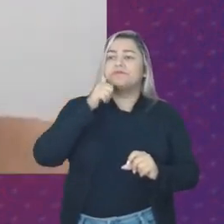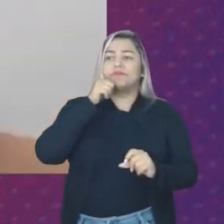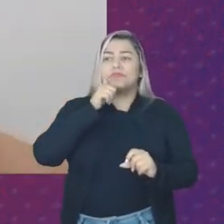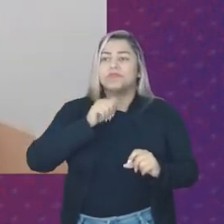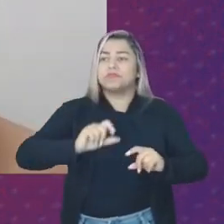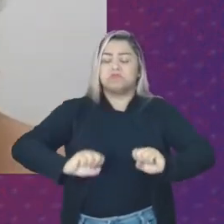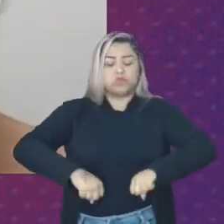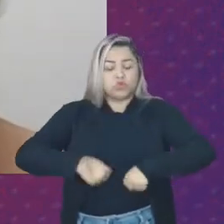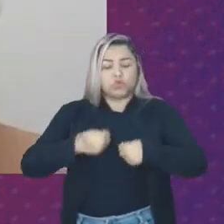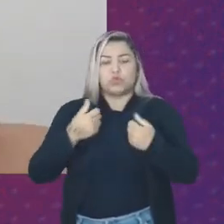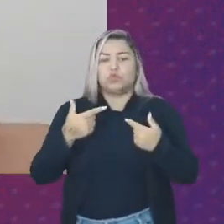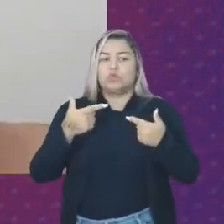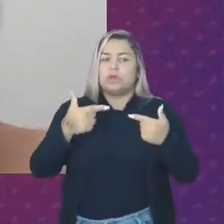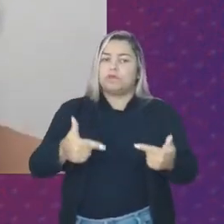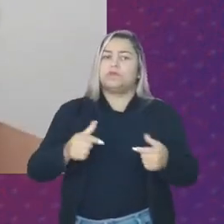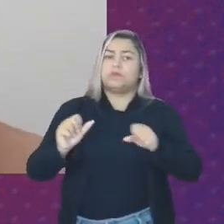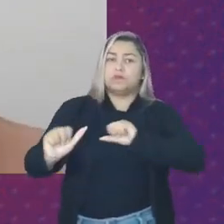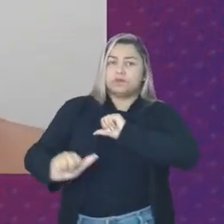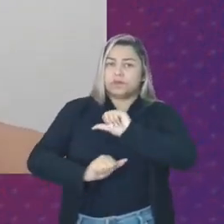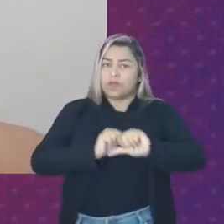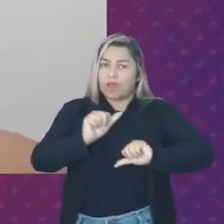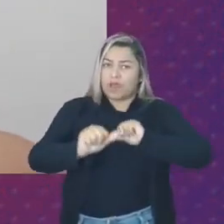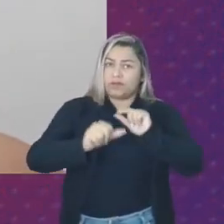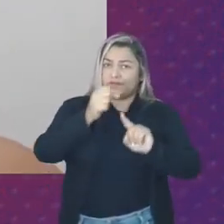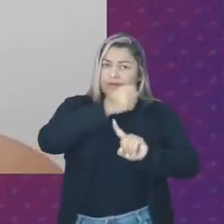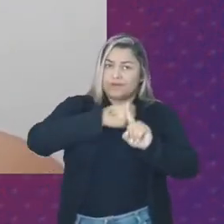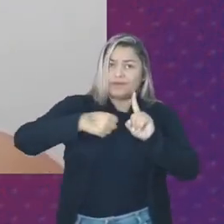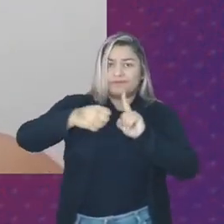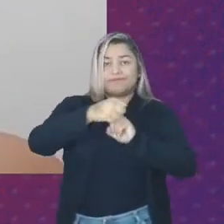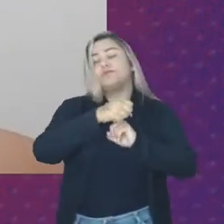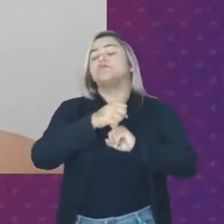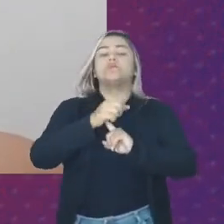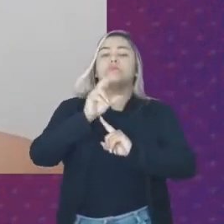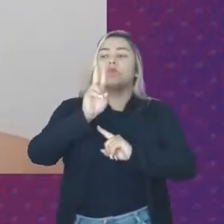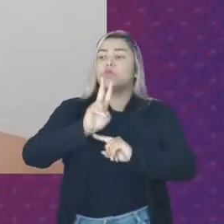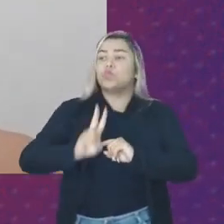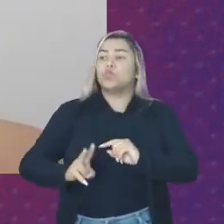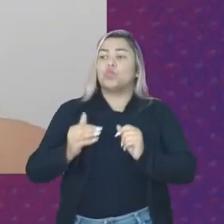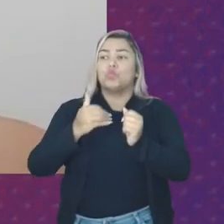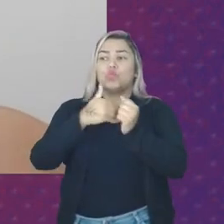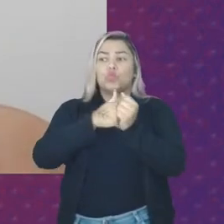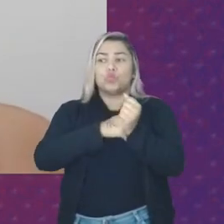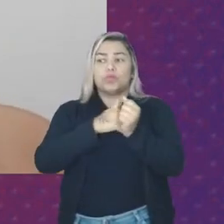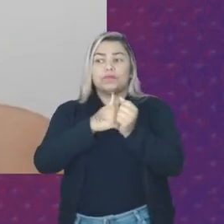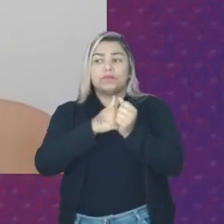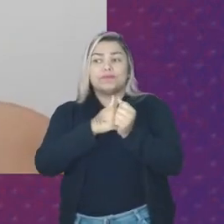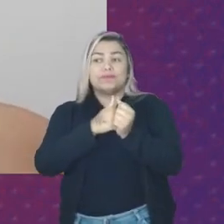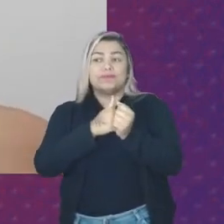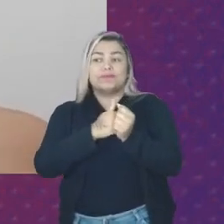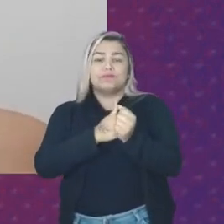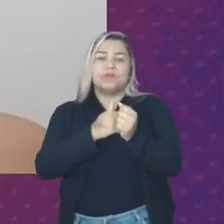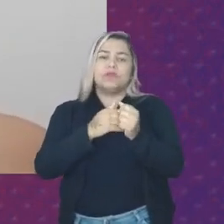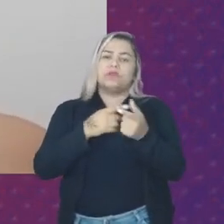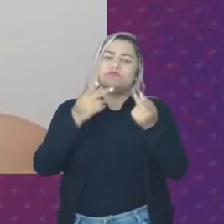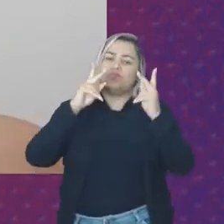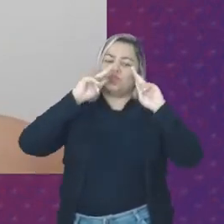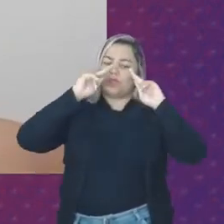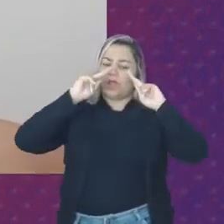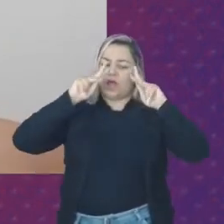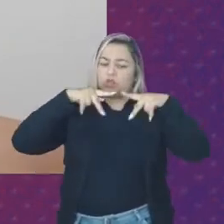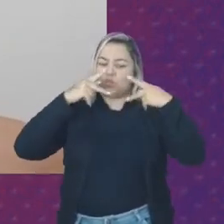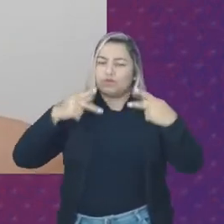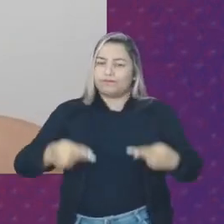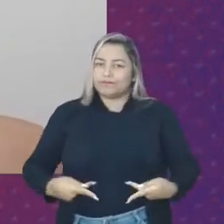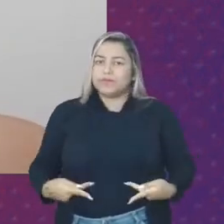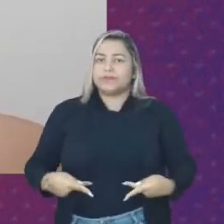disposta a lutar para mudar a sociedade. E, às vezes, isso esconde um pouco do lado humano da pessoa.